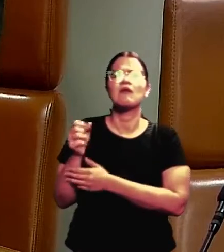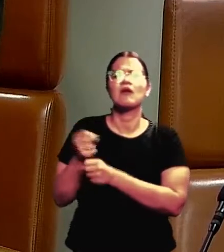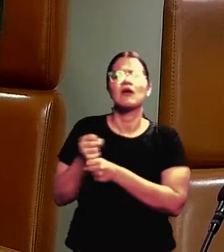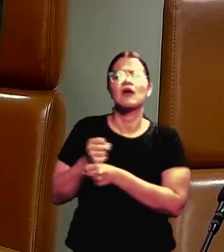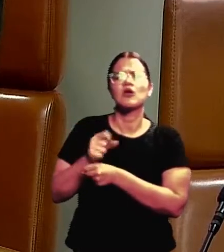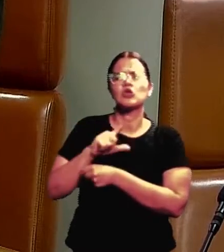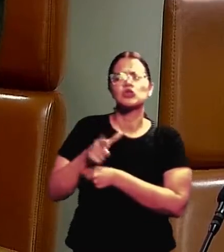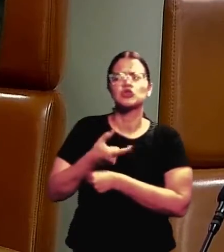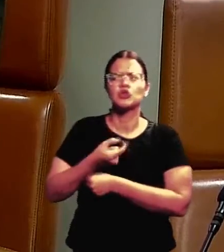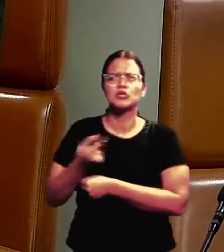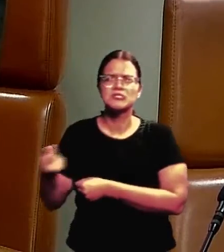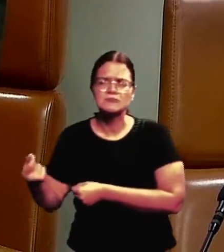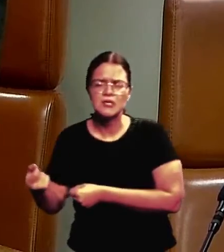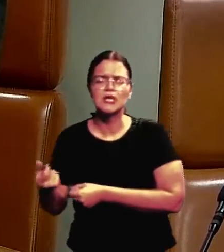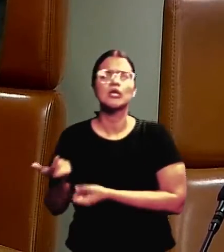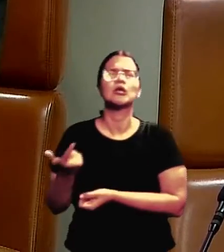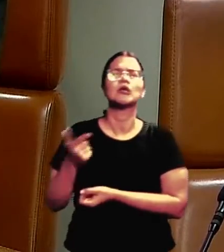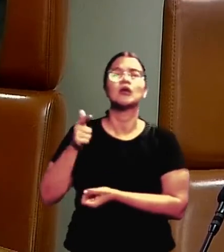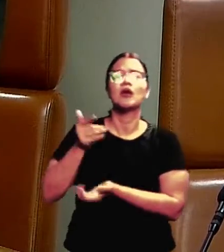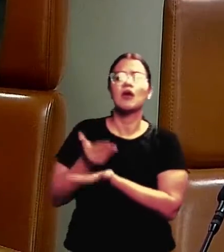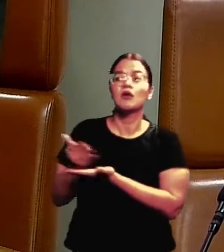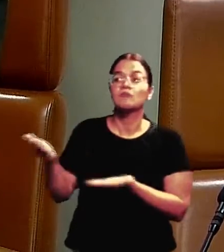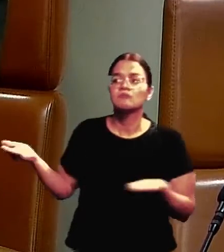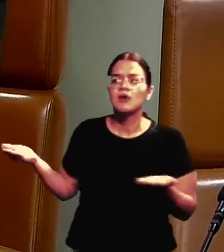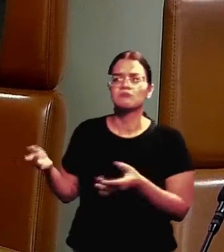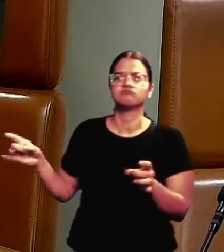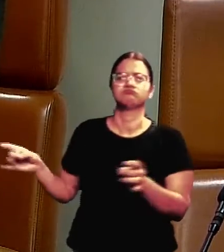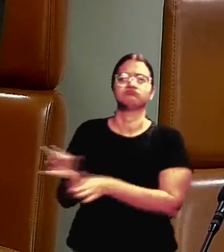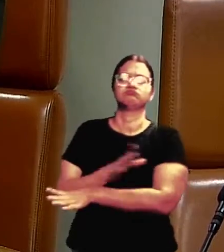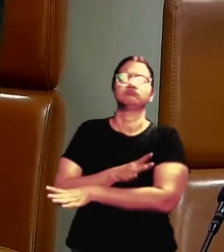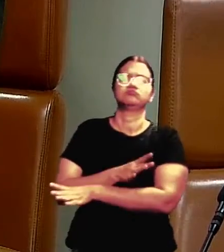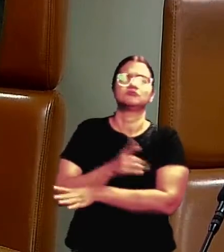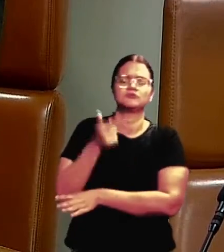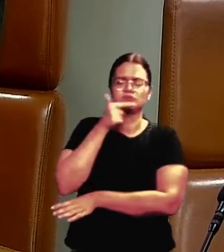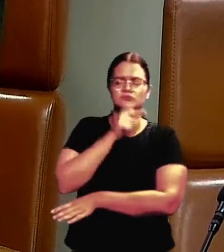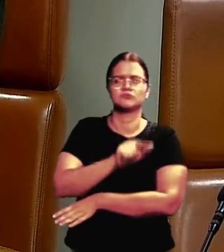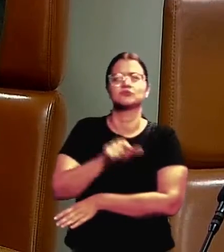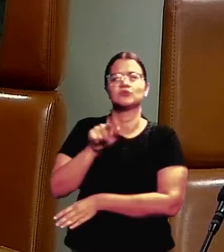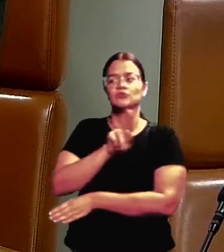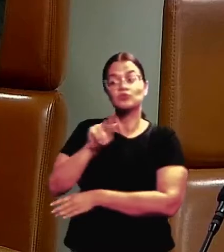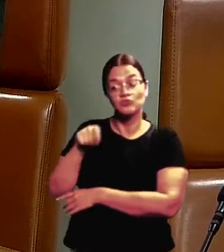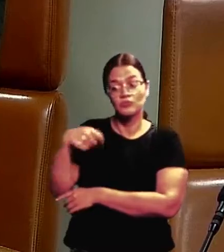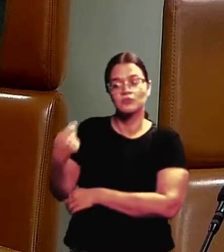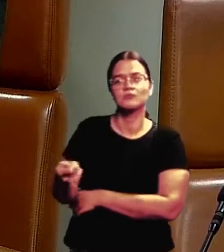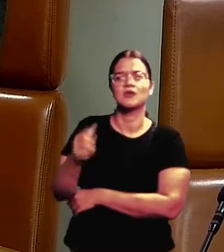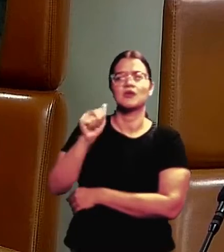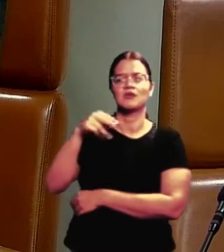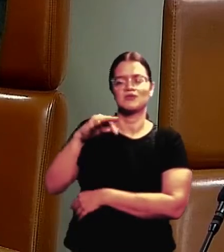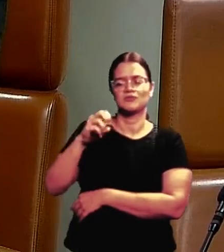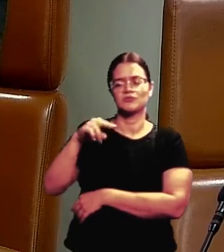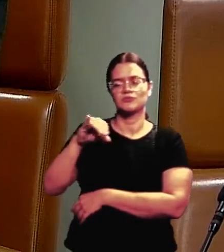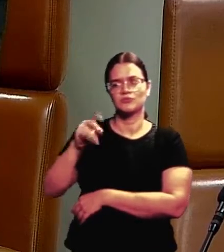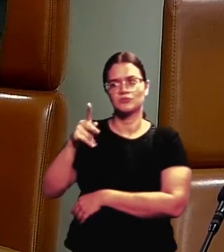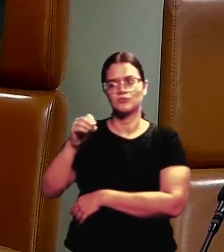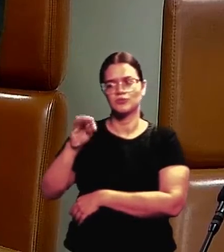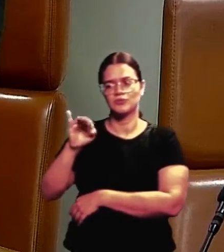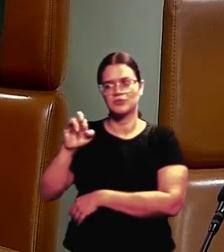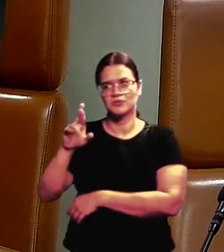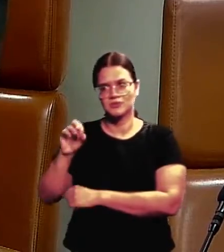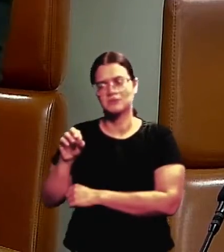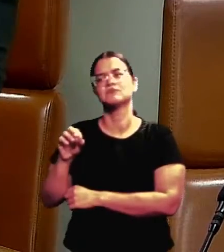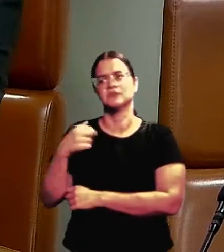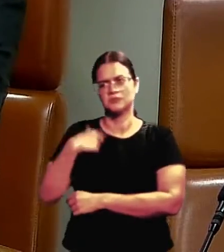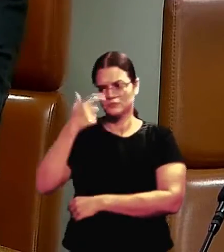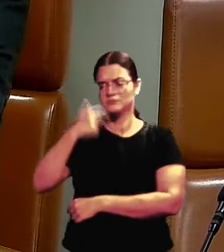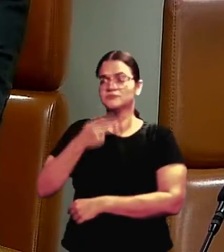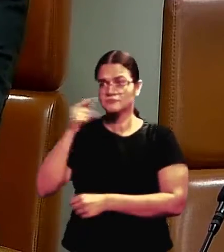dos anos 2000, né? E agora foi concluído, e dá o nome de Antônio Poteiro, e eu sou daqueles